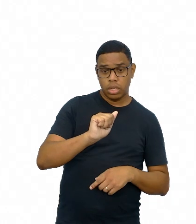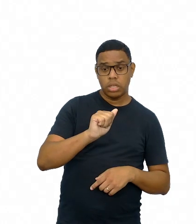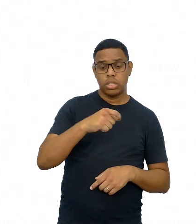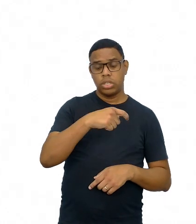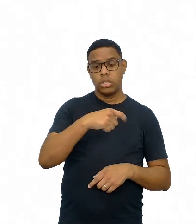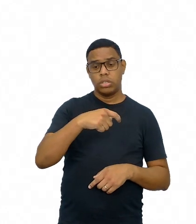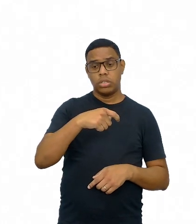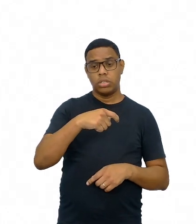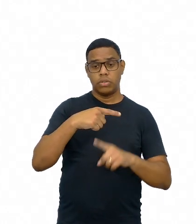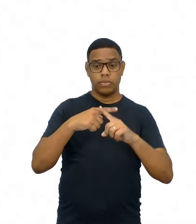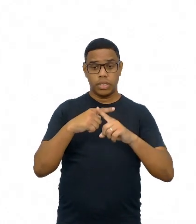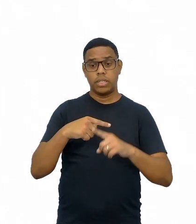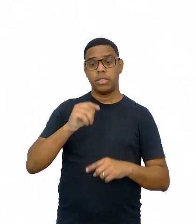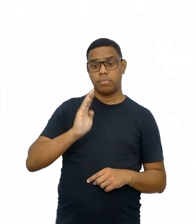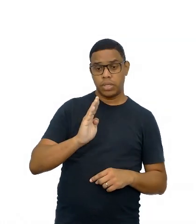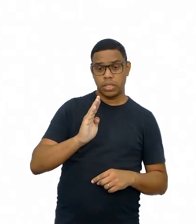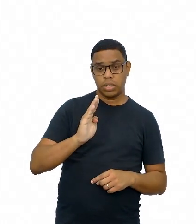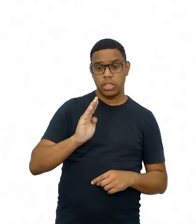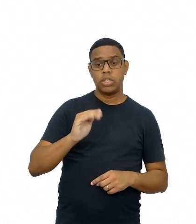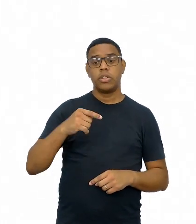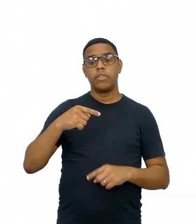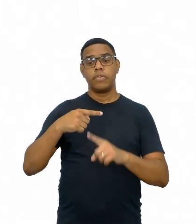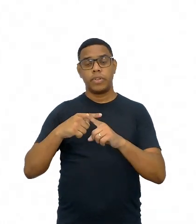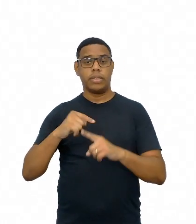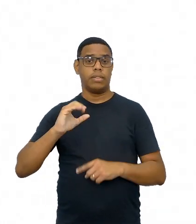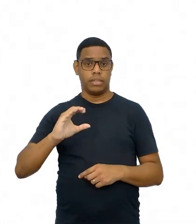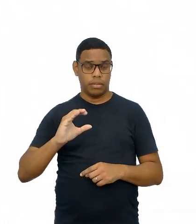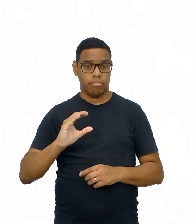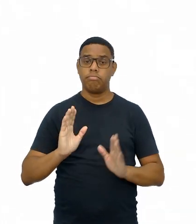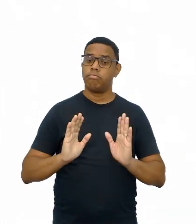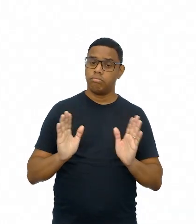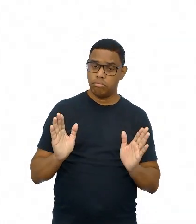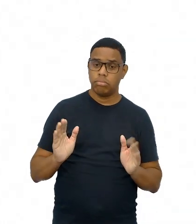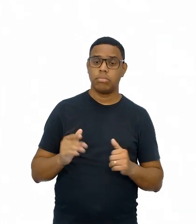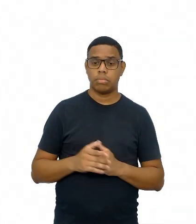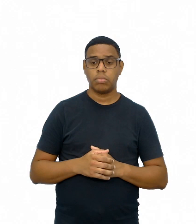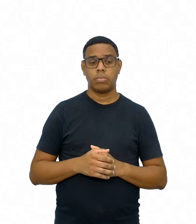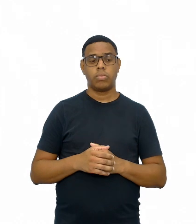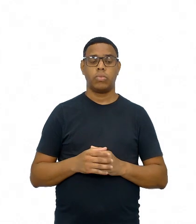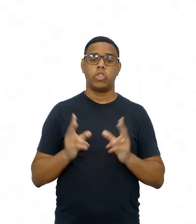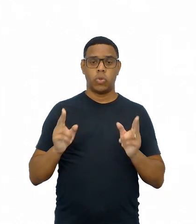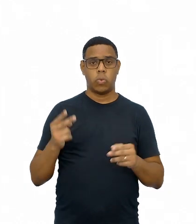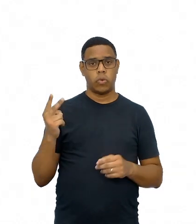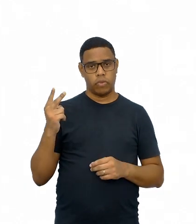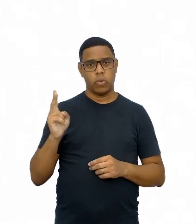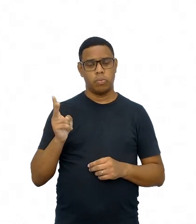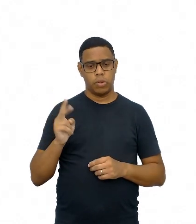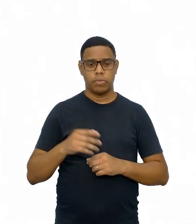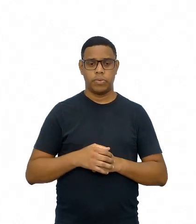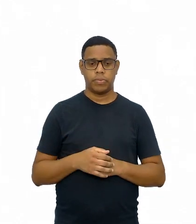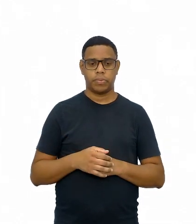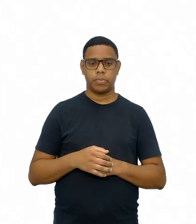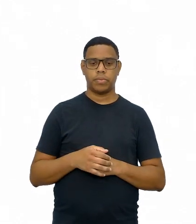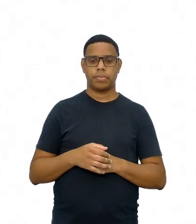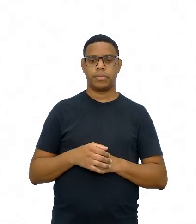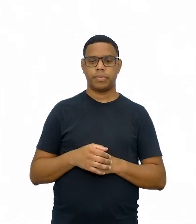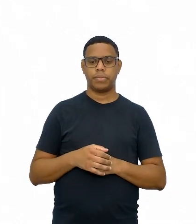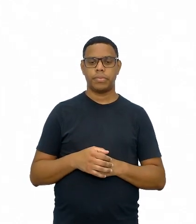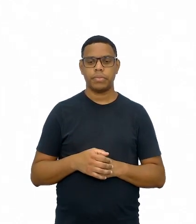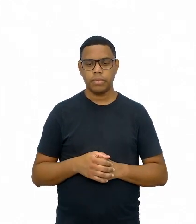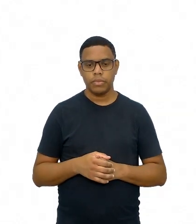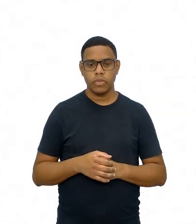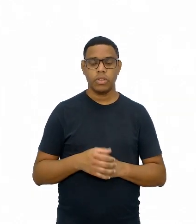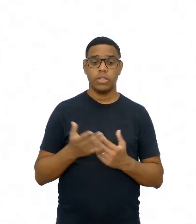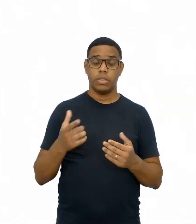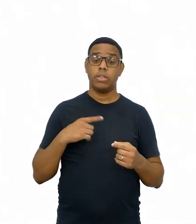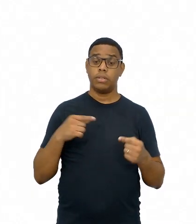parênteses, A vezes P vezes C. Então, é o mesmo valor, certo? Então, a propriedade